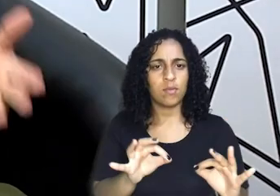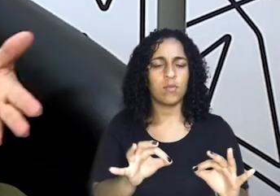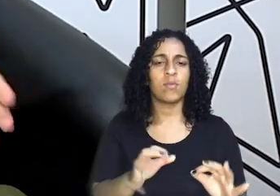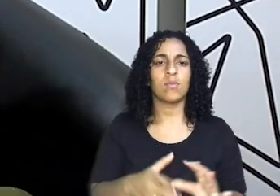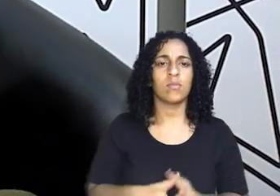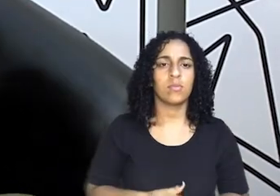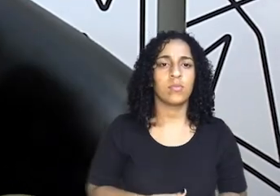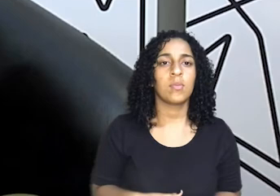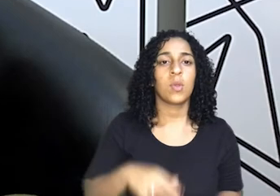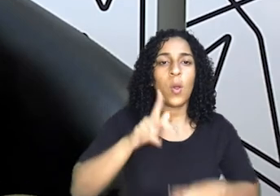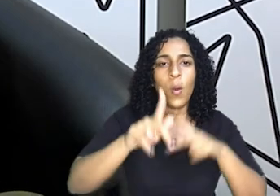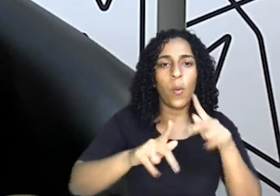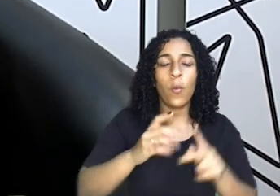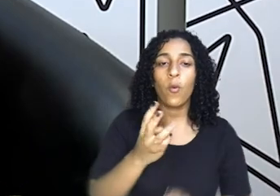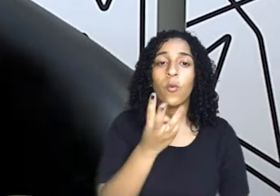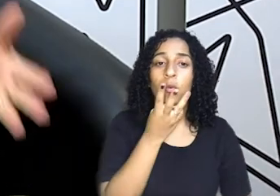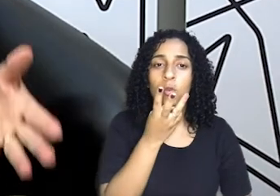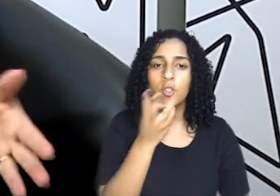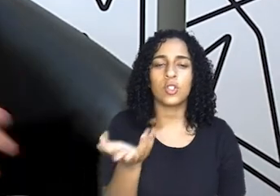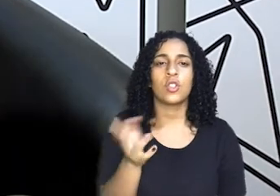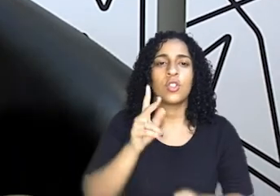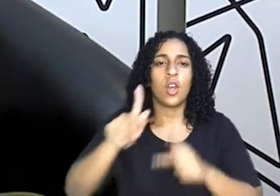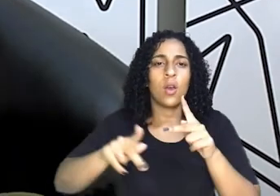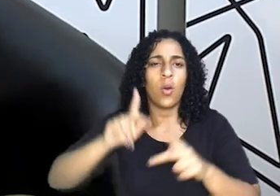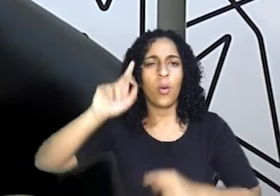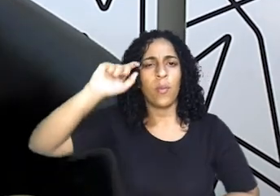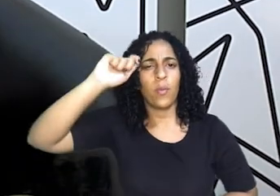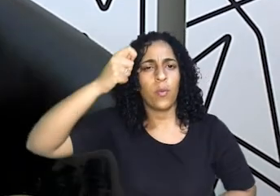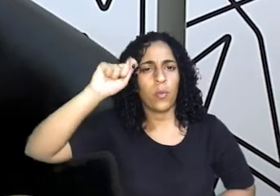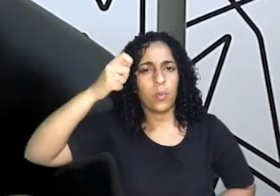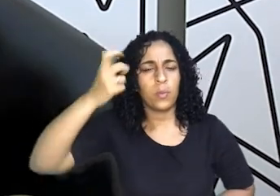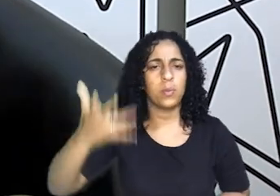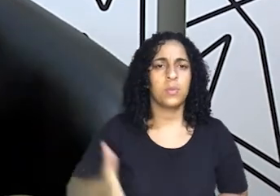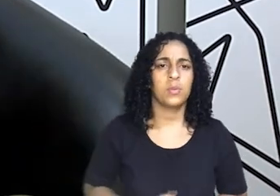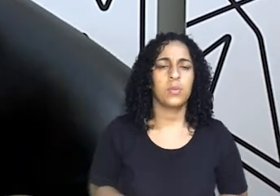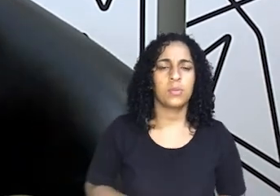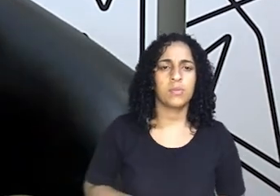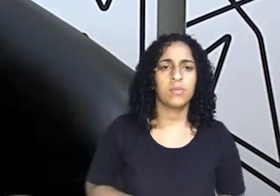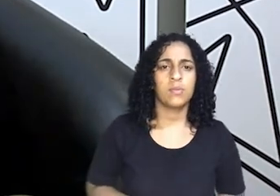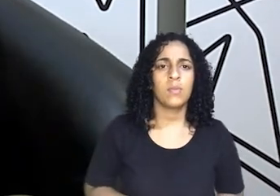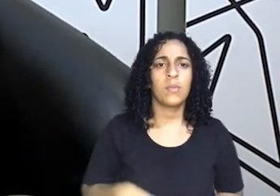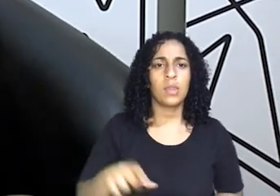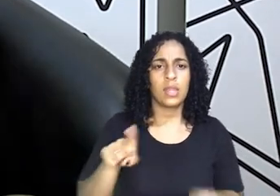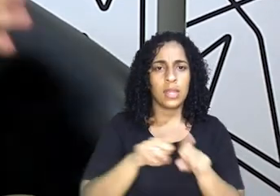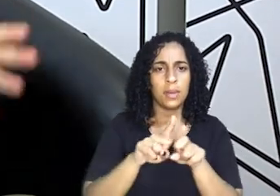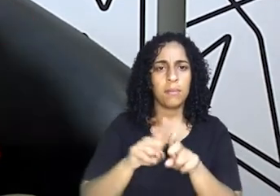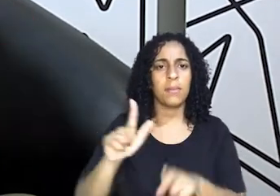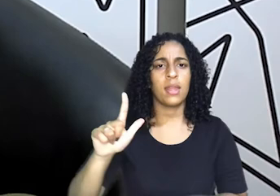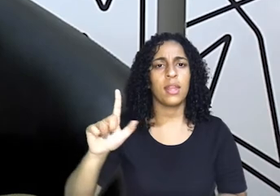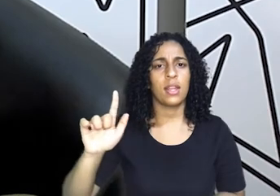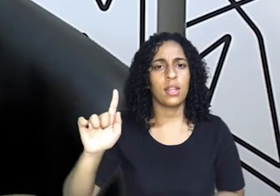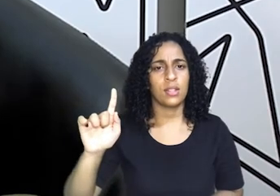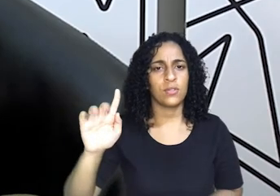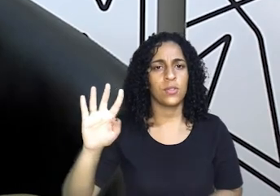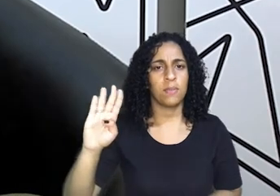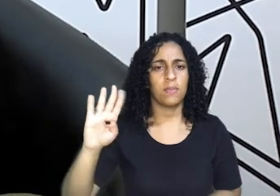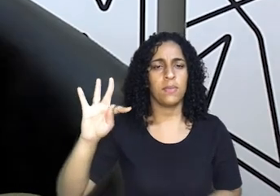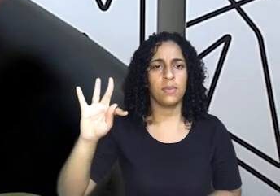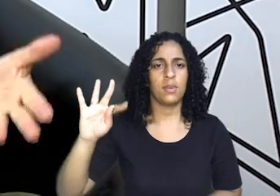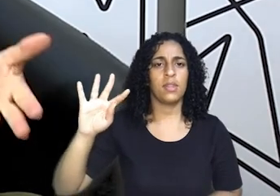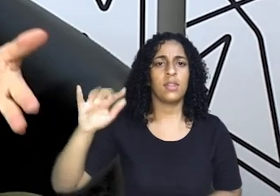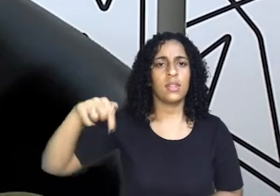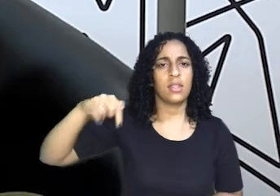então os povos indígenas o à população negra a população LGBT Key